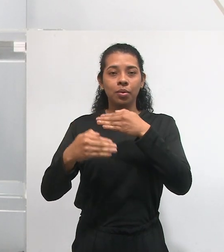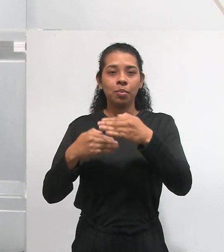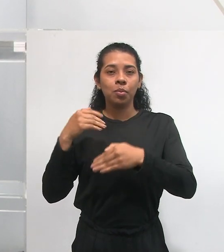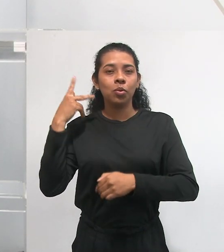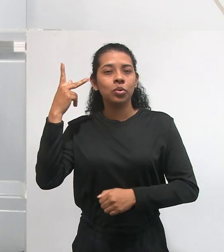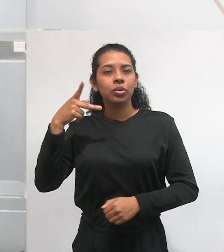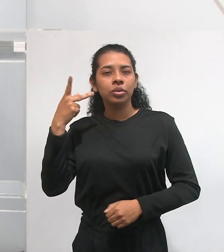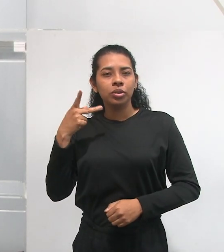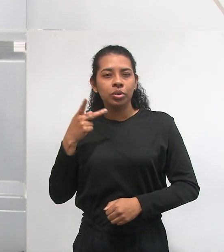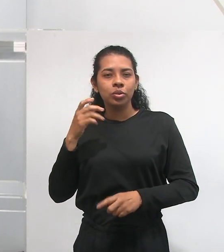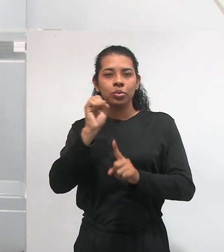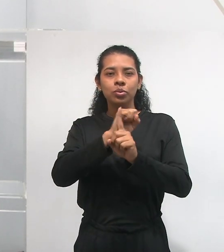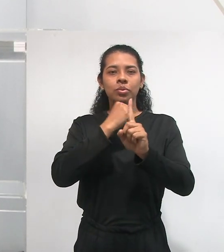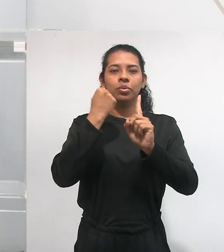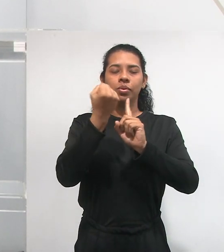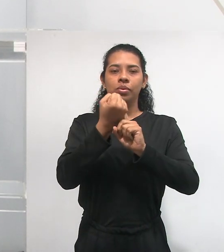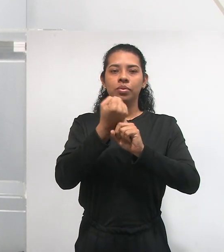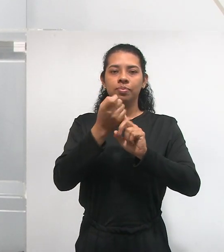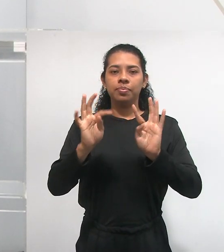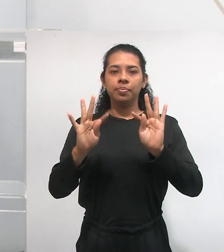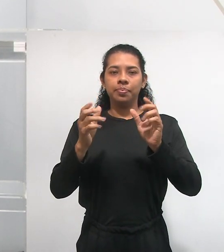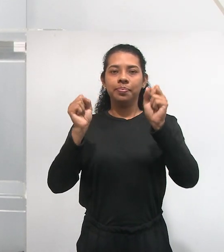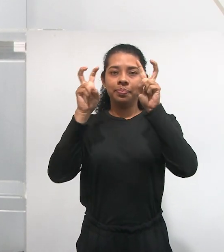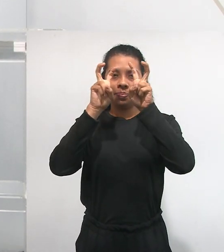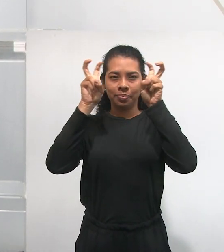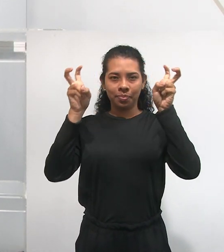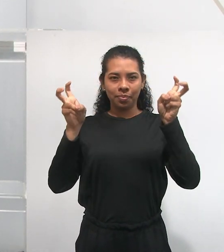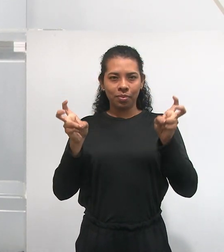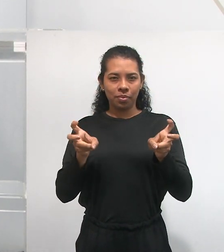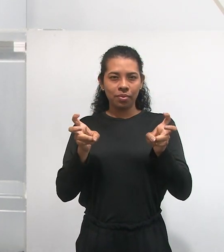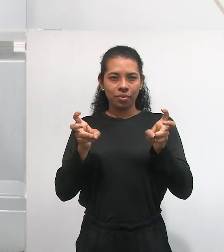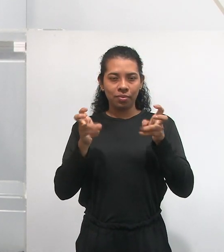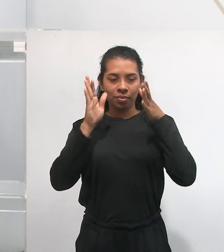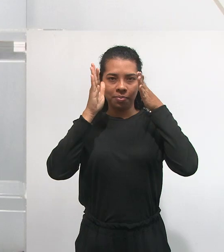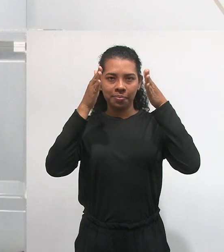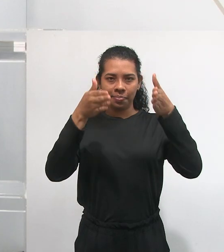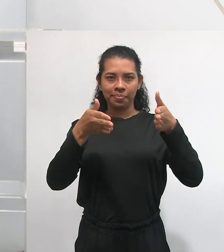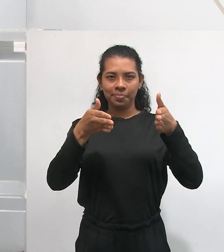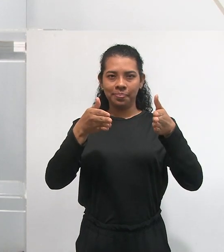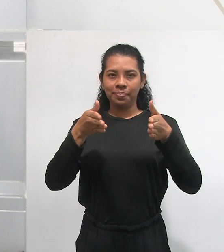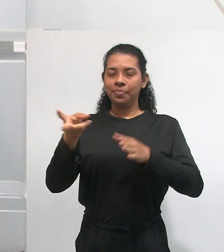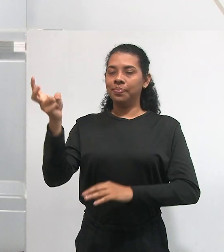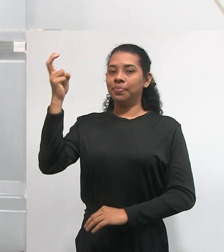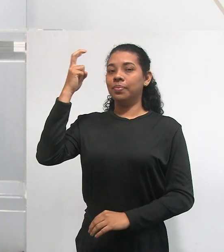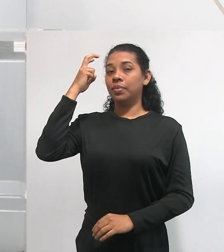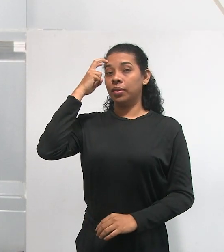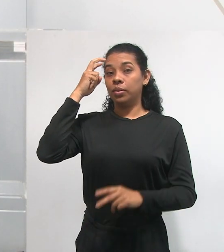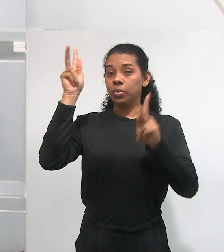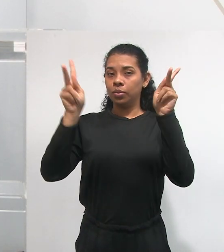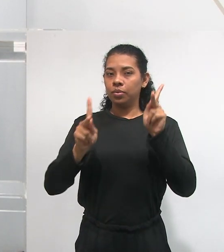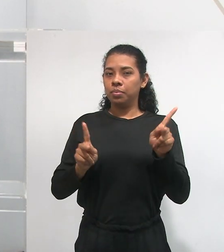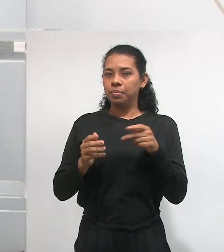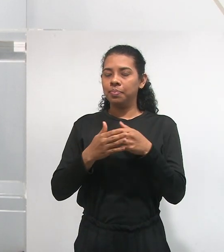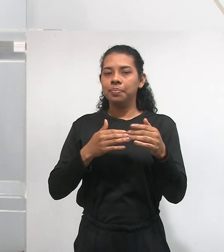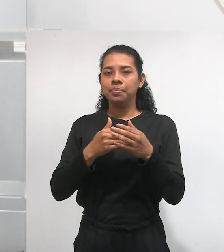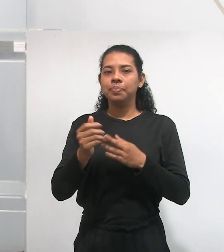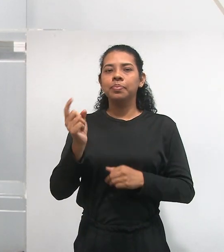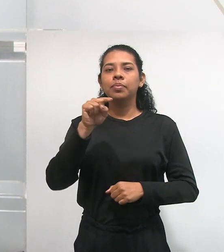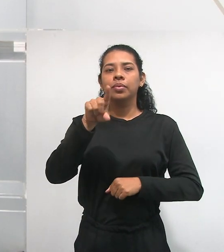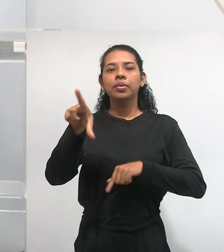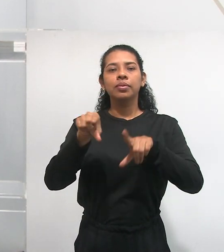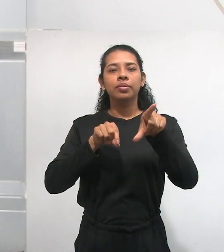sobre as temáticas de cultura de paz, sejam qual delas você estiver trabalhando, você precisa